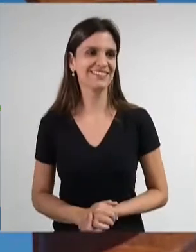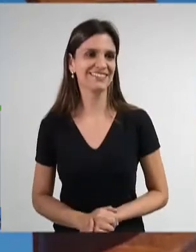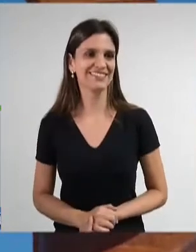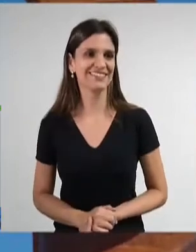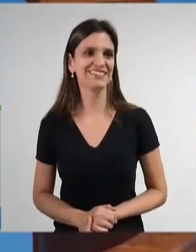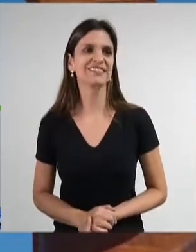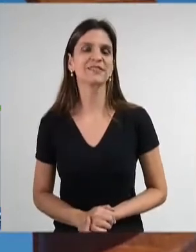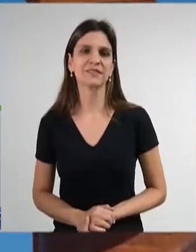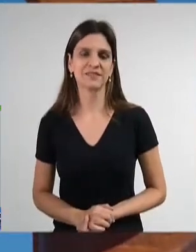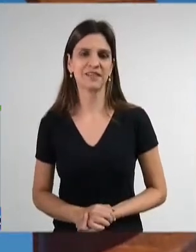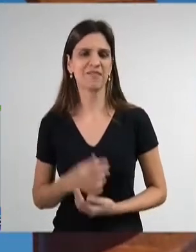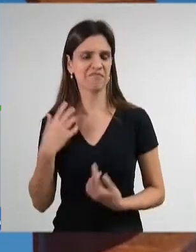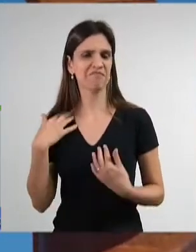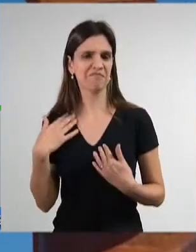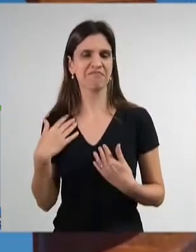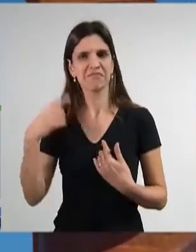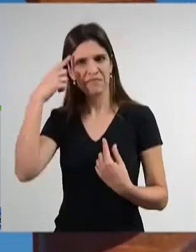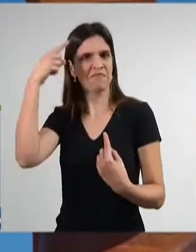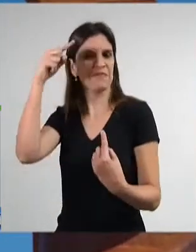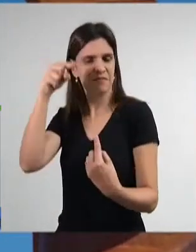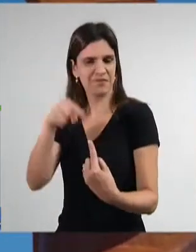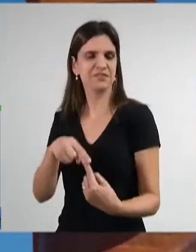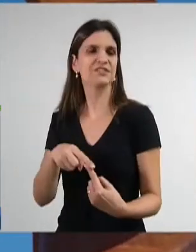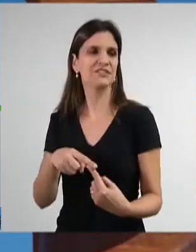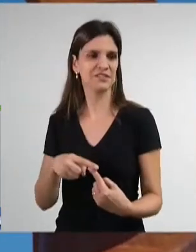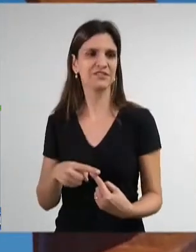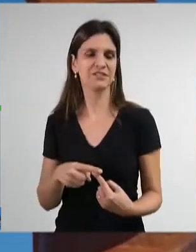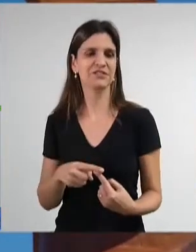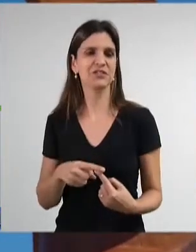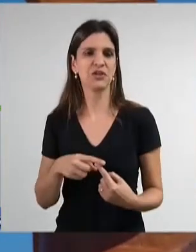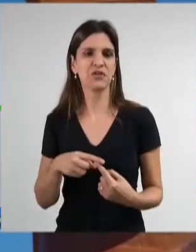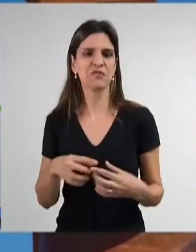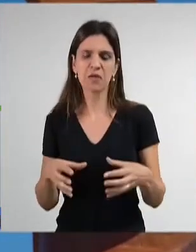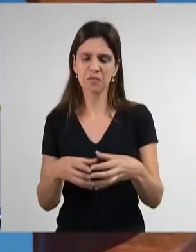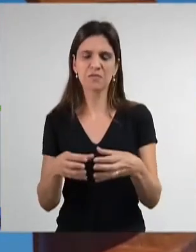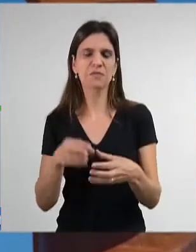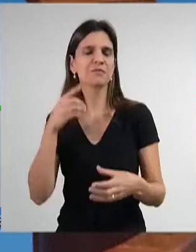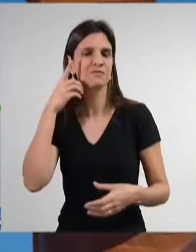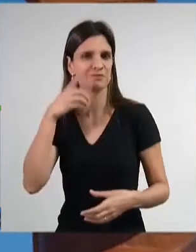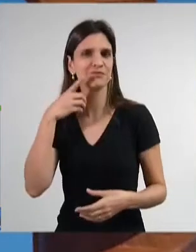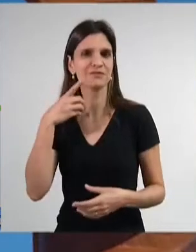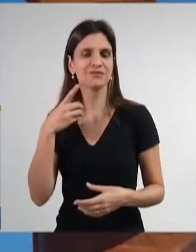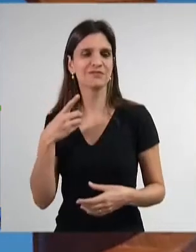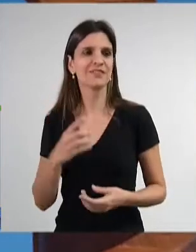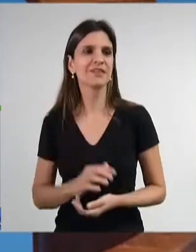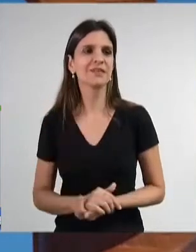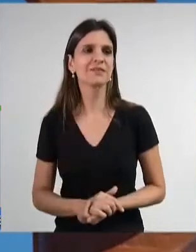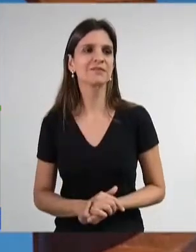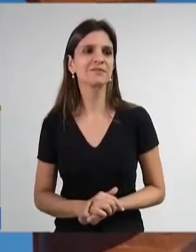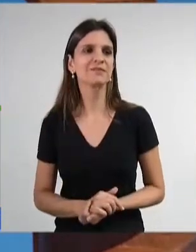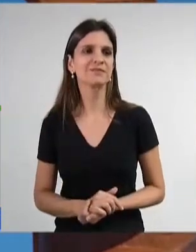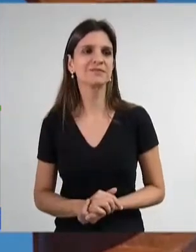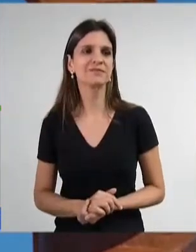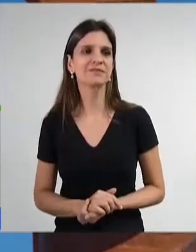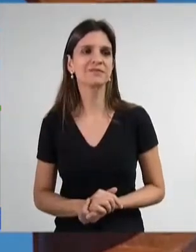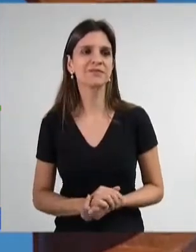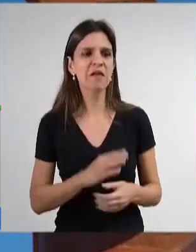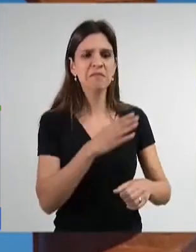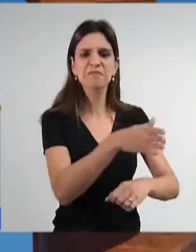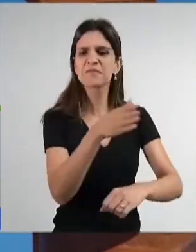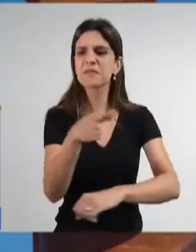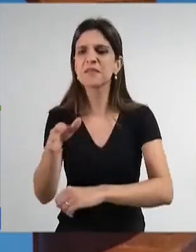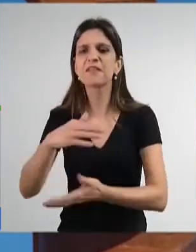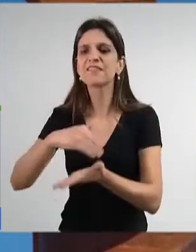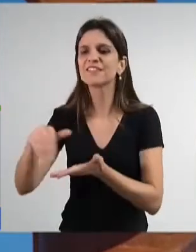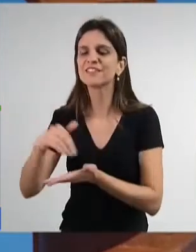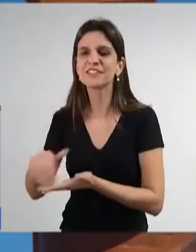nosso mistério, como parlamentares que somos, não só percorrendo as secretarias,